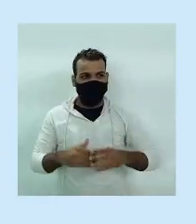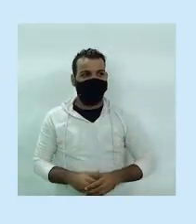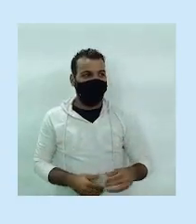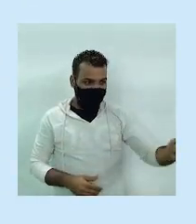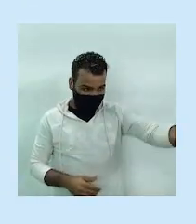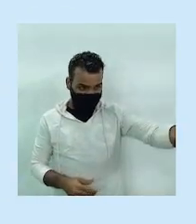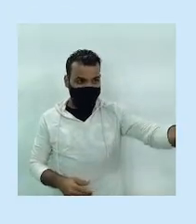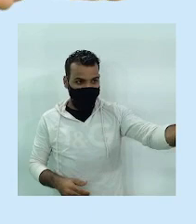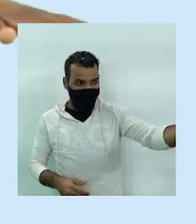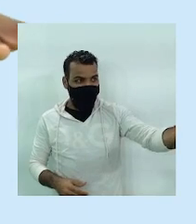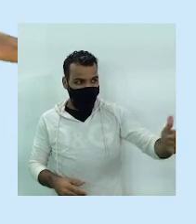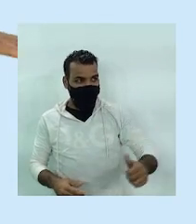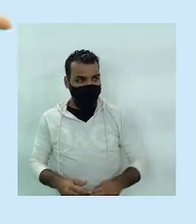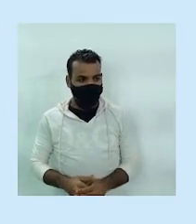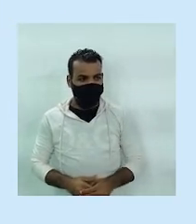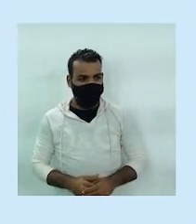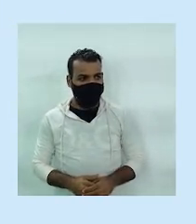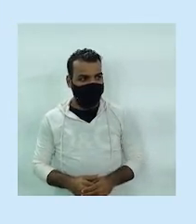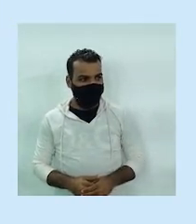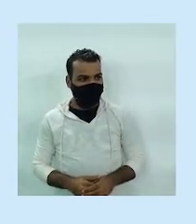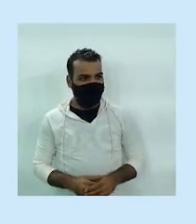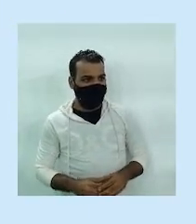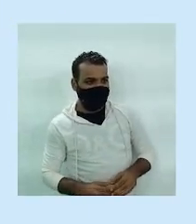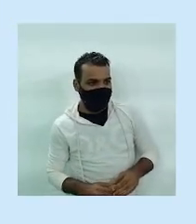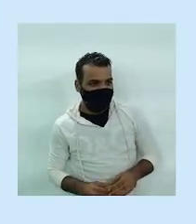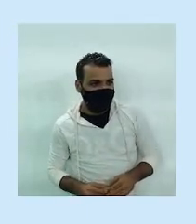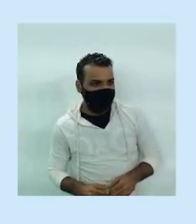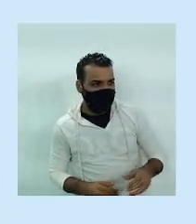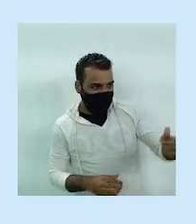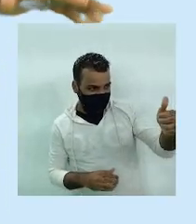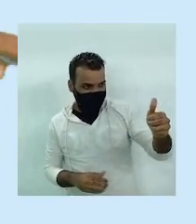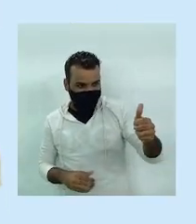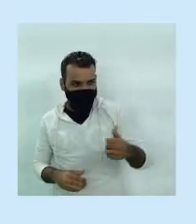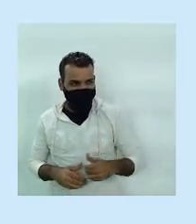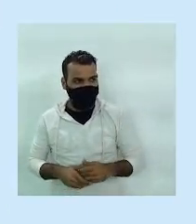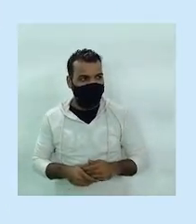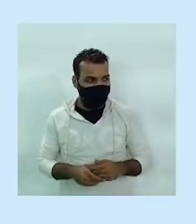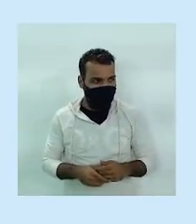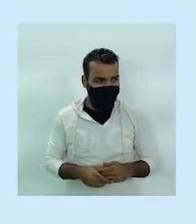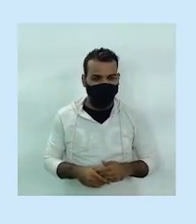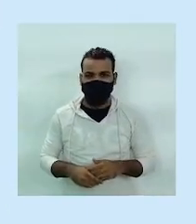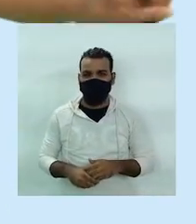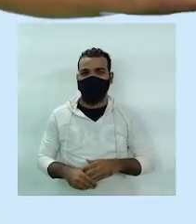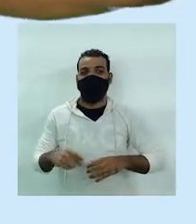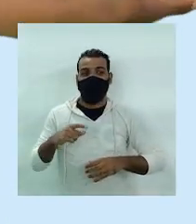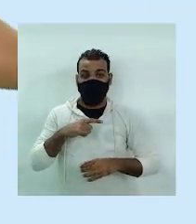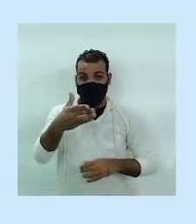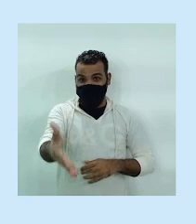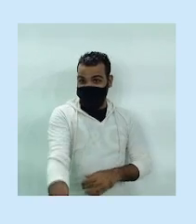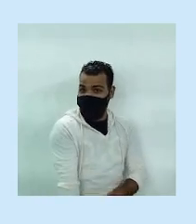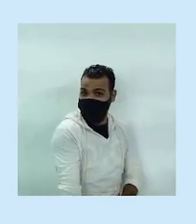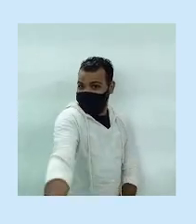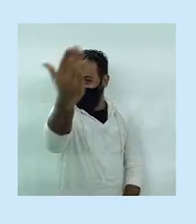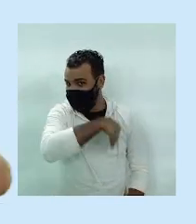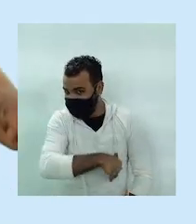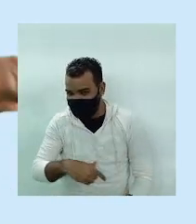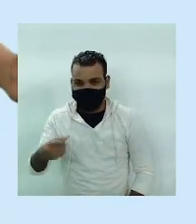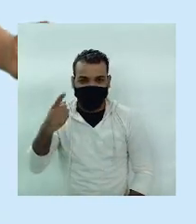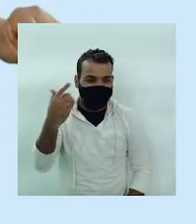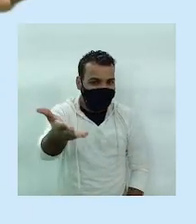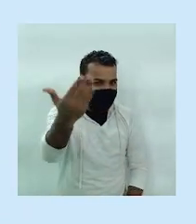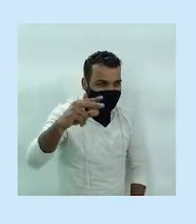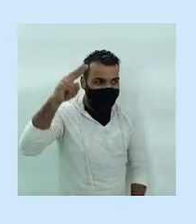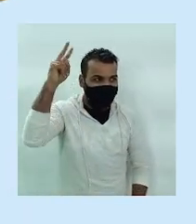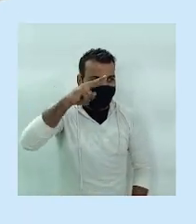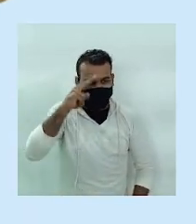eu vos convido a vocês a embarcarem na nossa